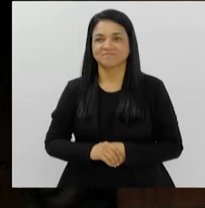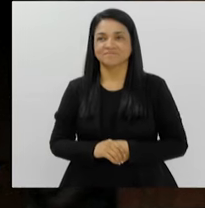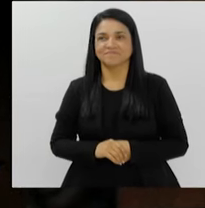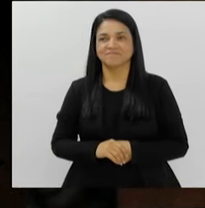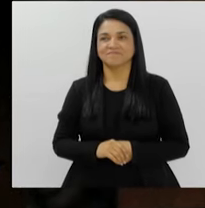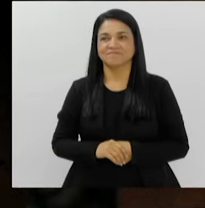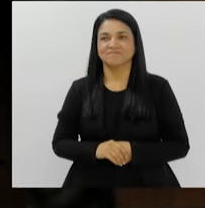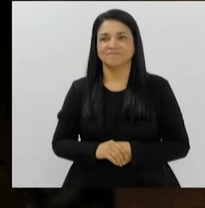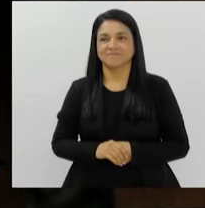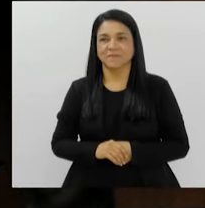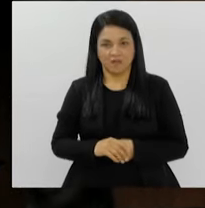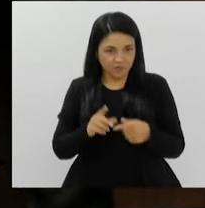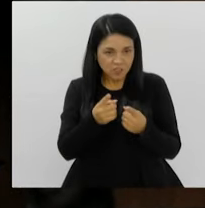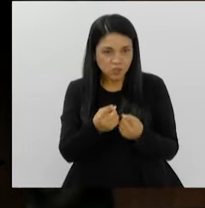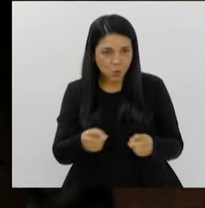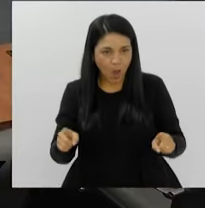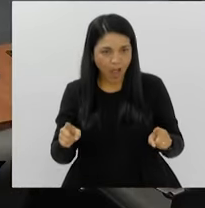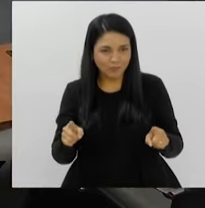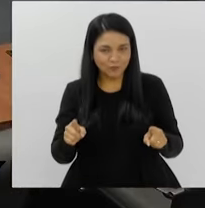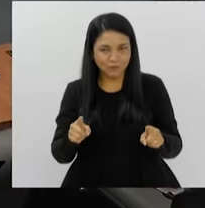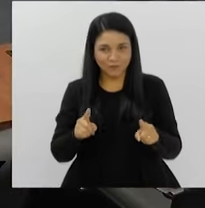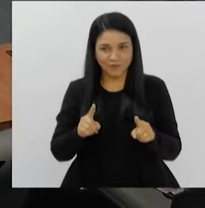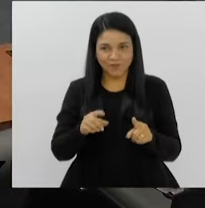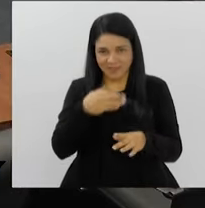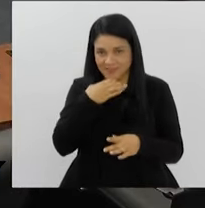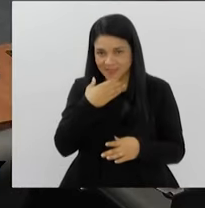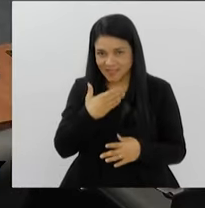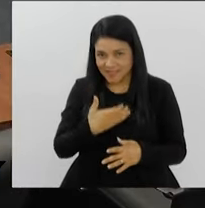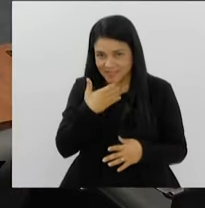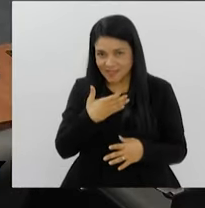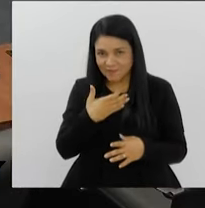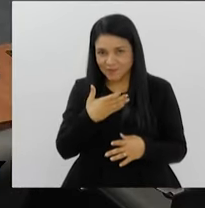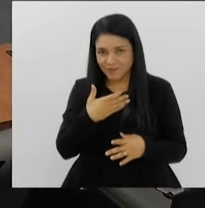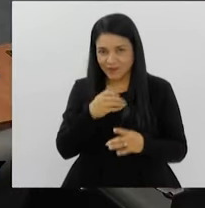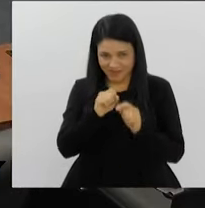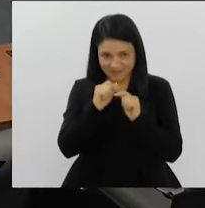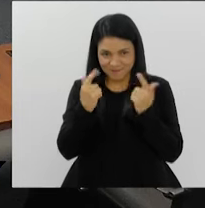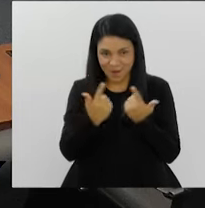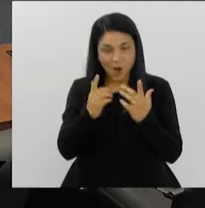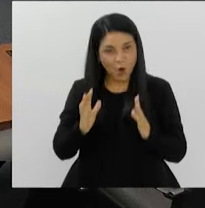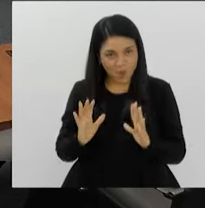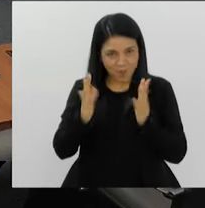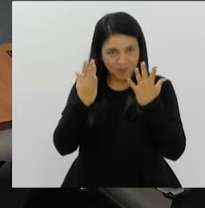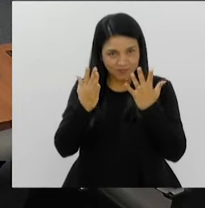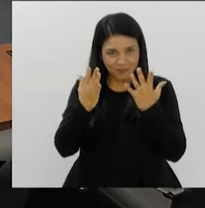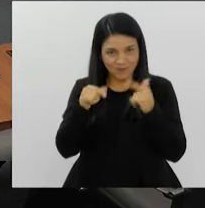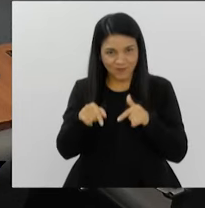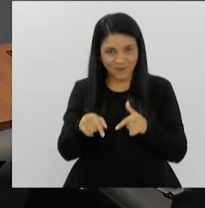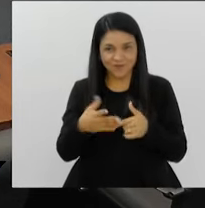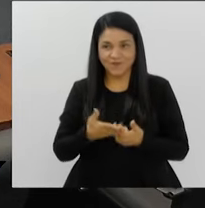Vai ser churrasco no final do ano, Assembleia? Eu não sei. A comemoração de final de ano...